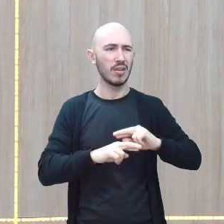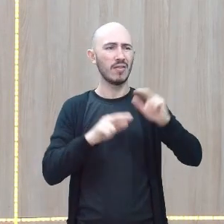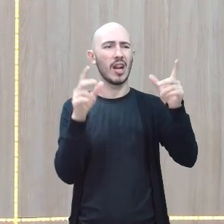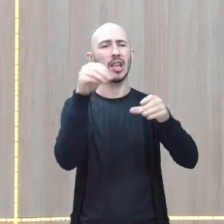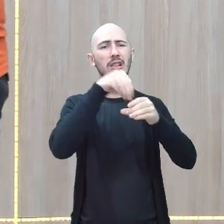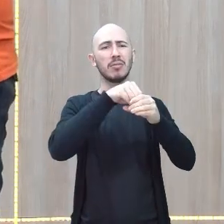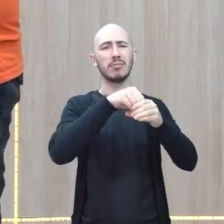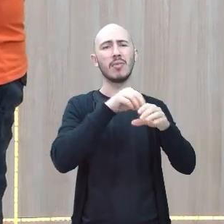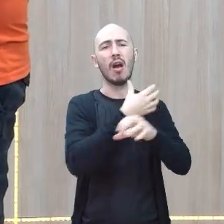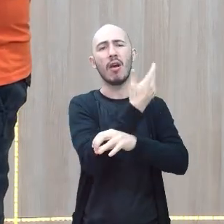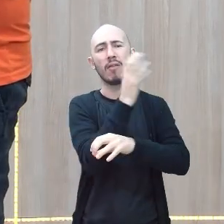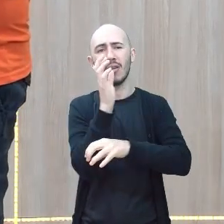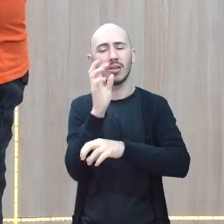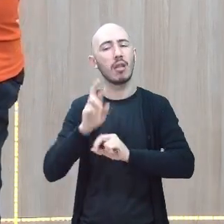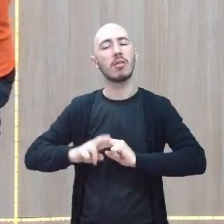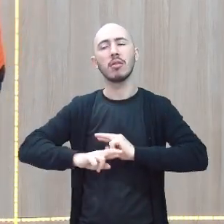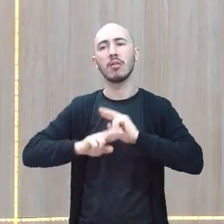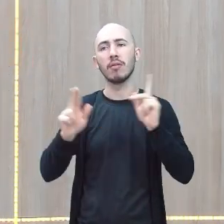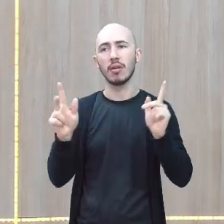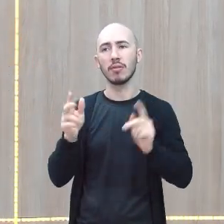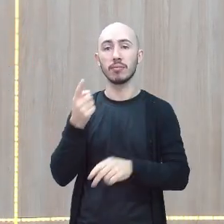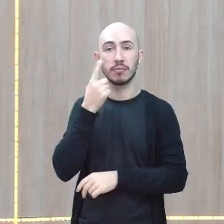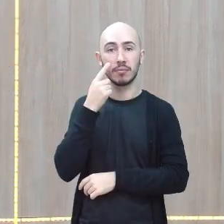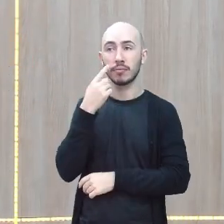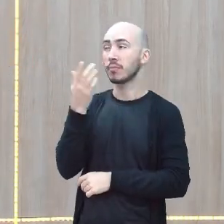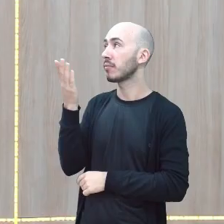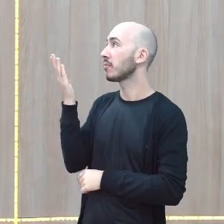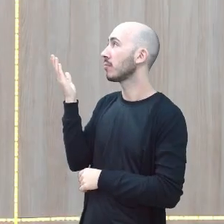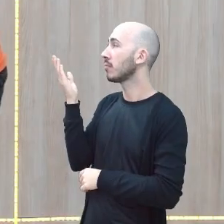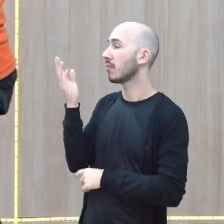floresta, né? Então, aqui a gente tem um mapa, né,